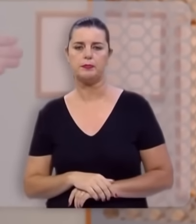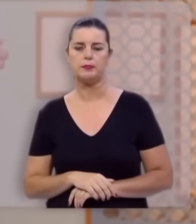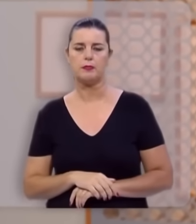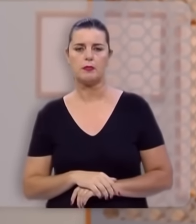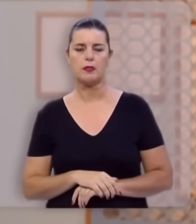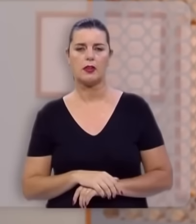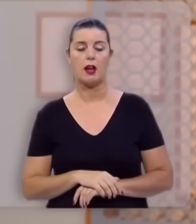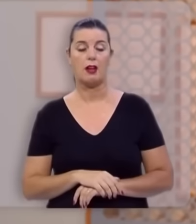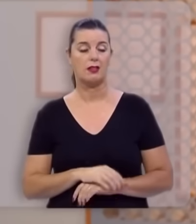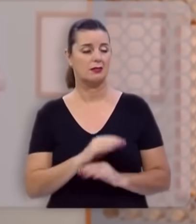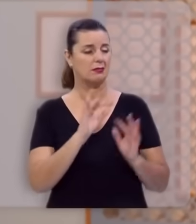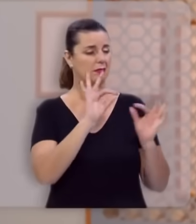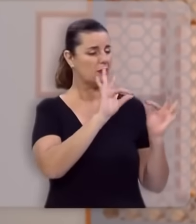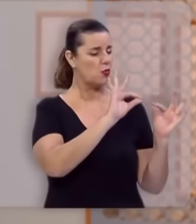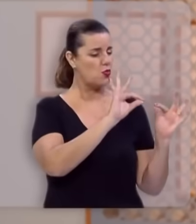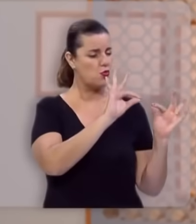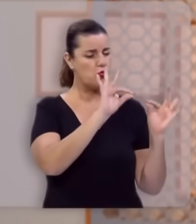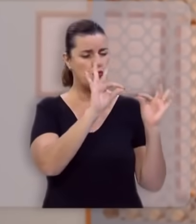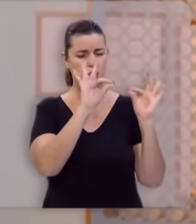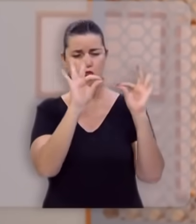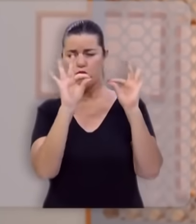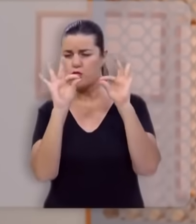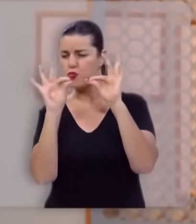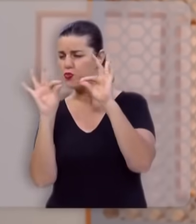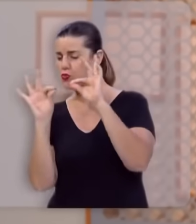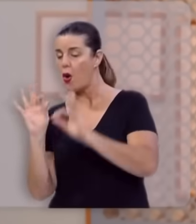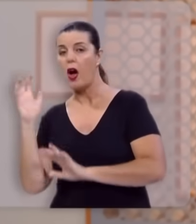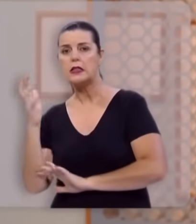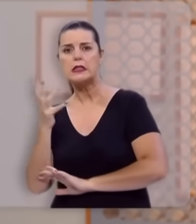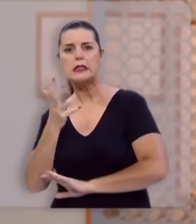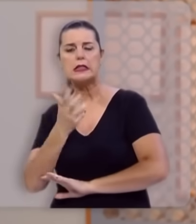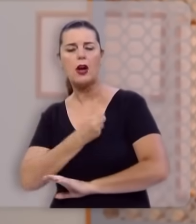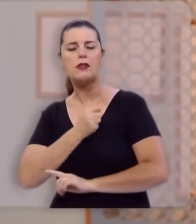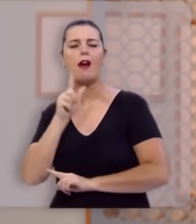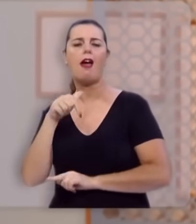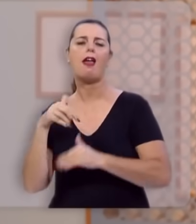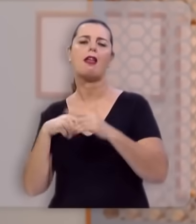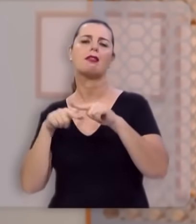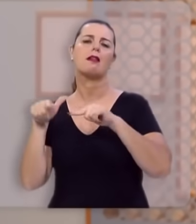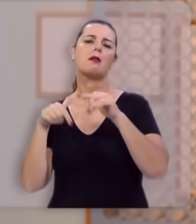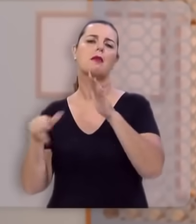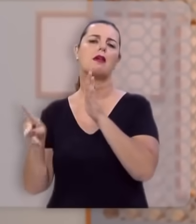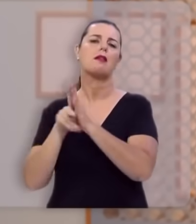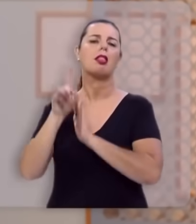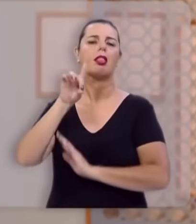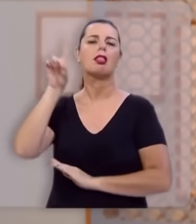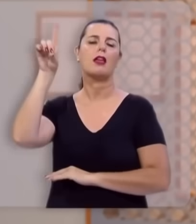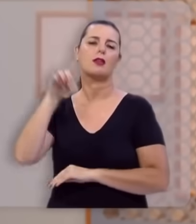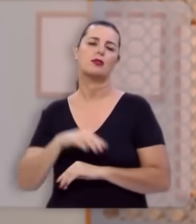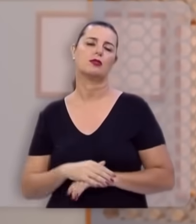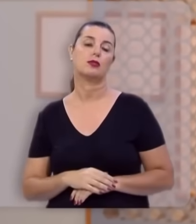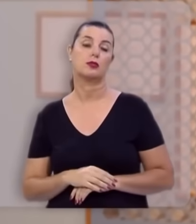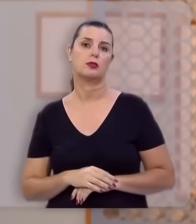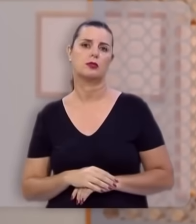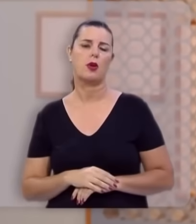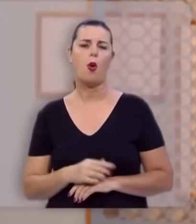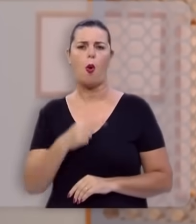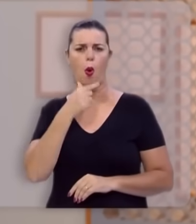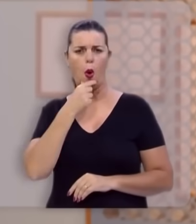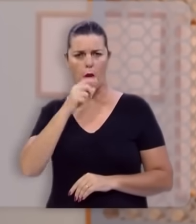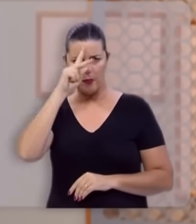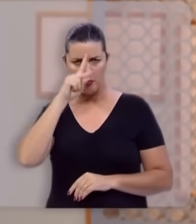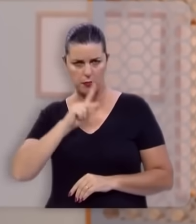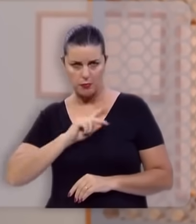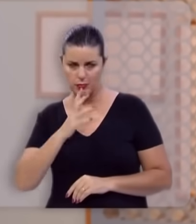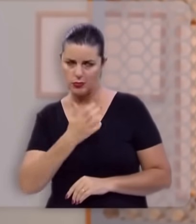De A a Z, de alfa a ômega, a salvação é uma obra de Deus. O homem não pode salvar a si mesmo.